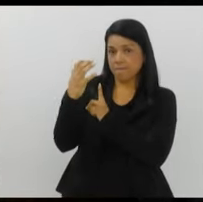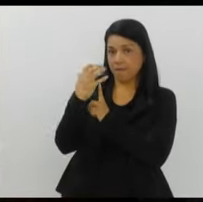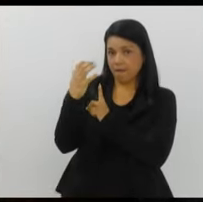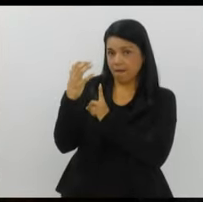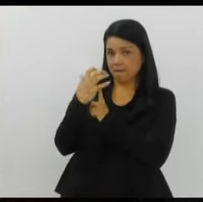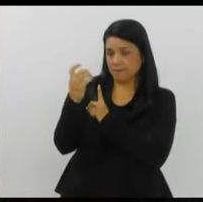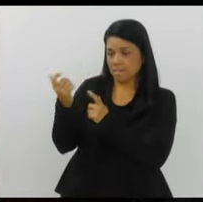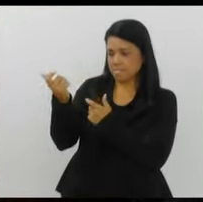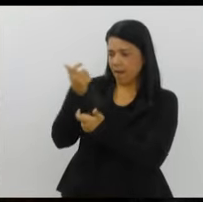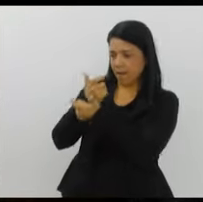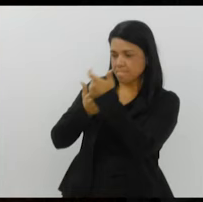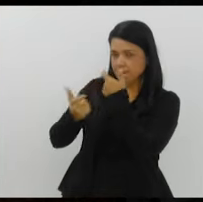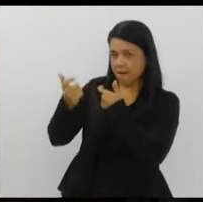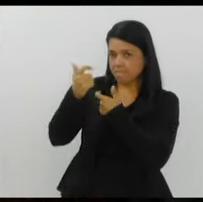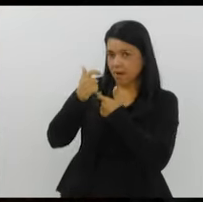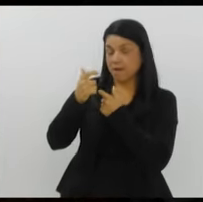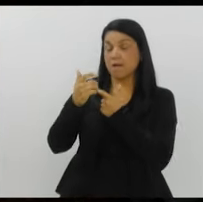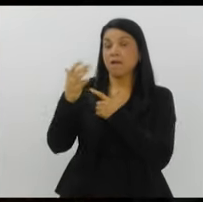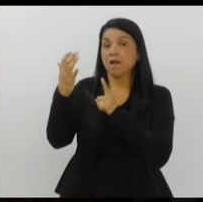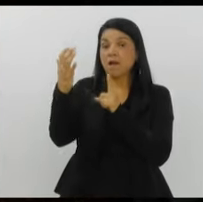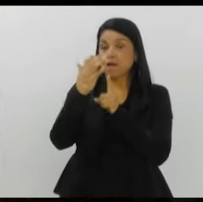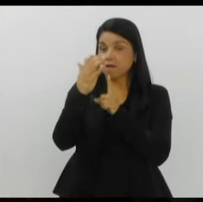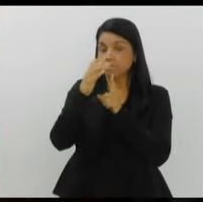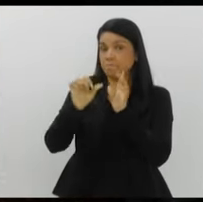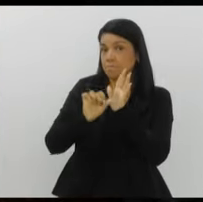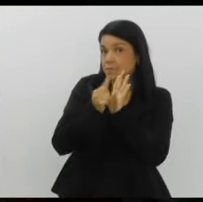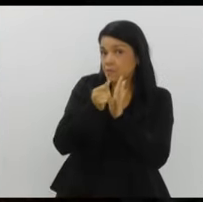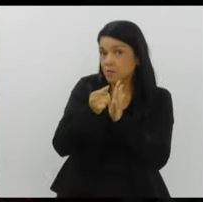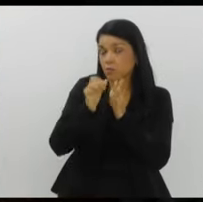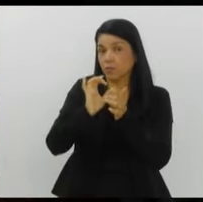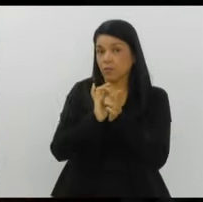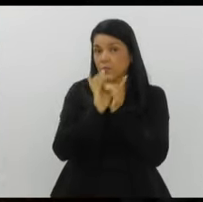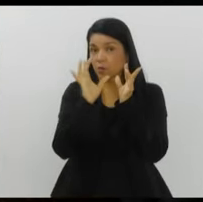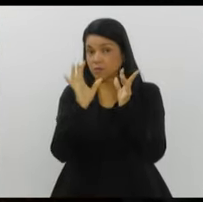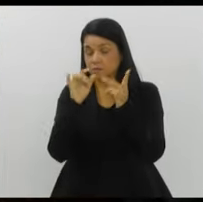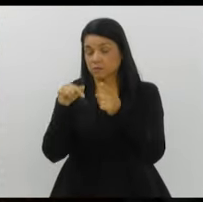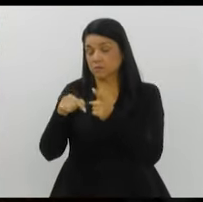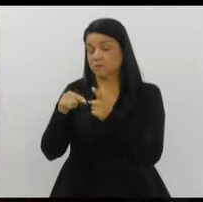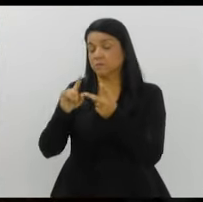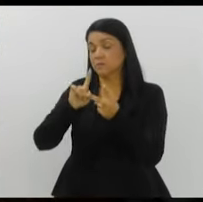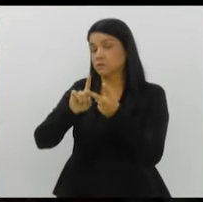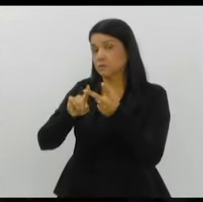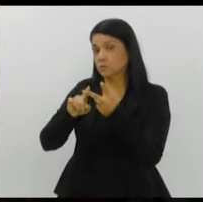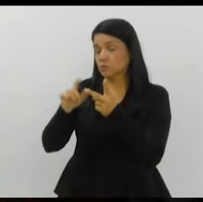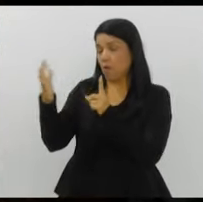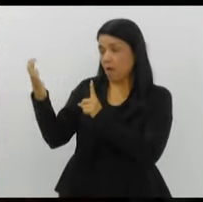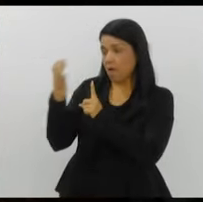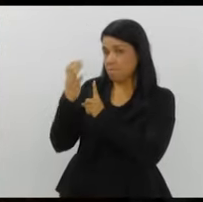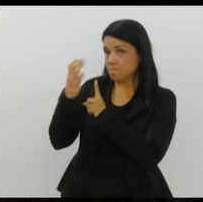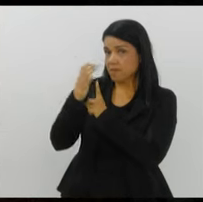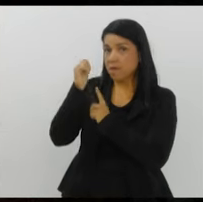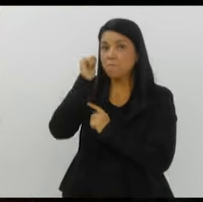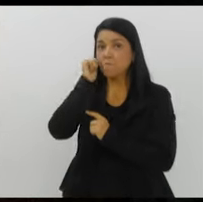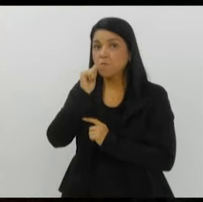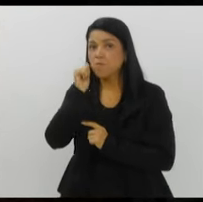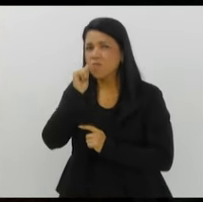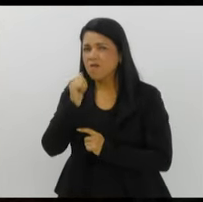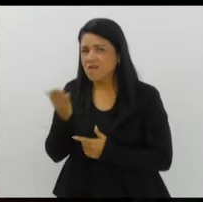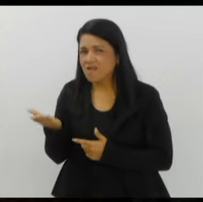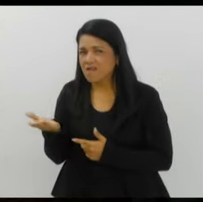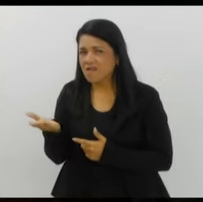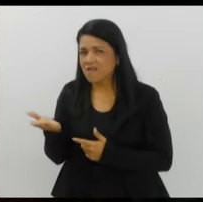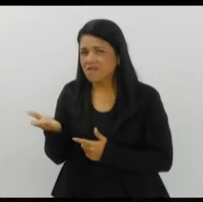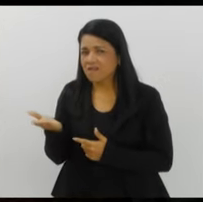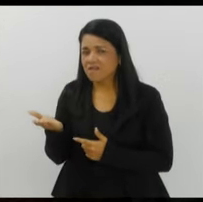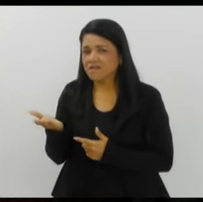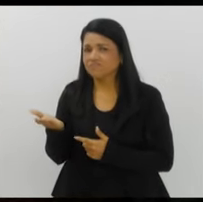primeiro, contra a democracia, segundo, um atentado contra a mulher, um